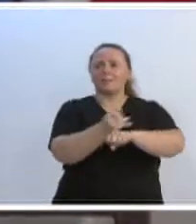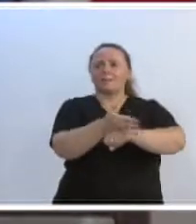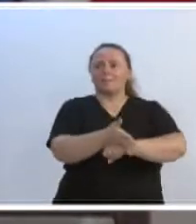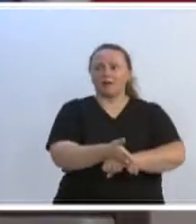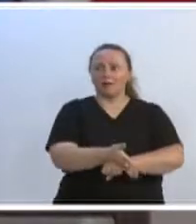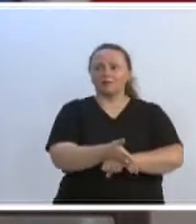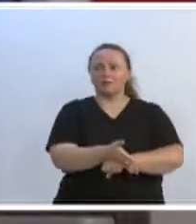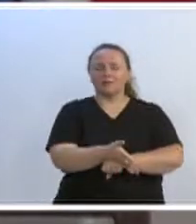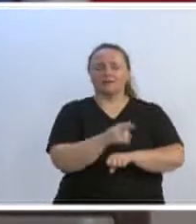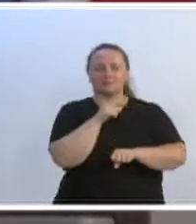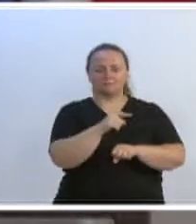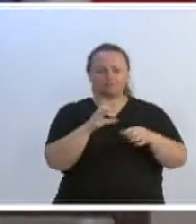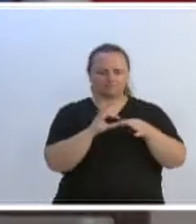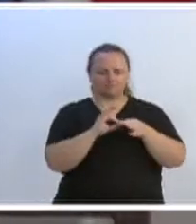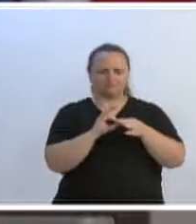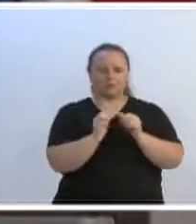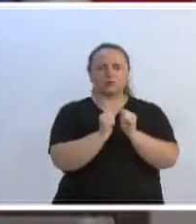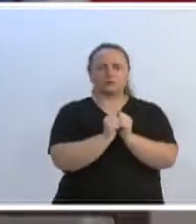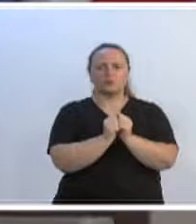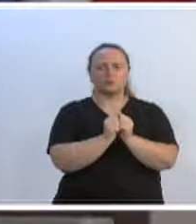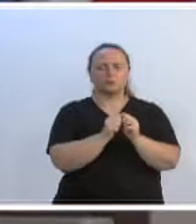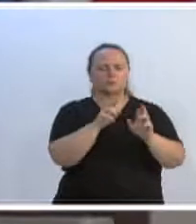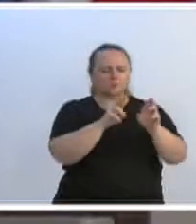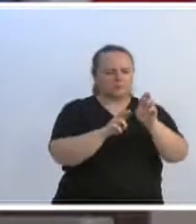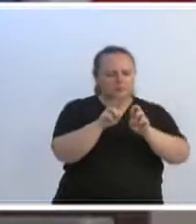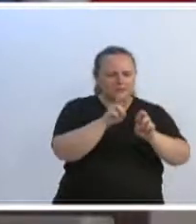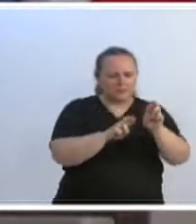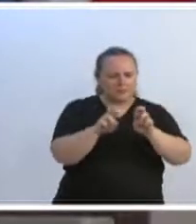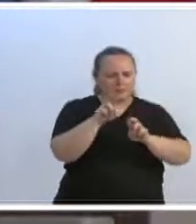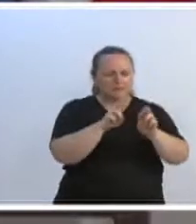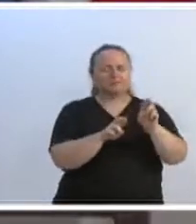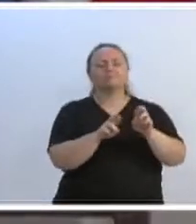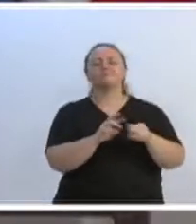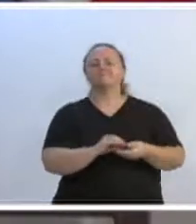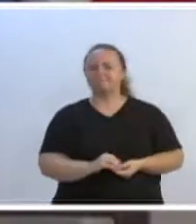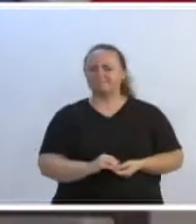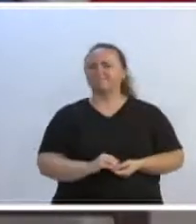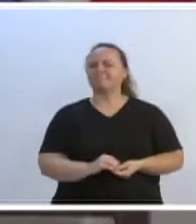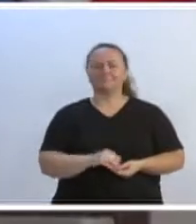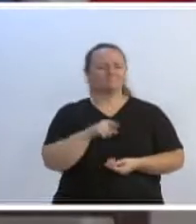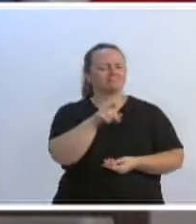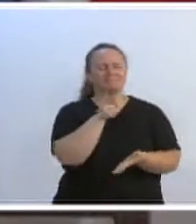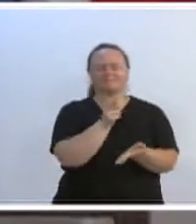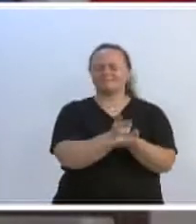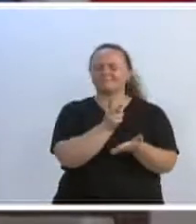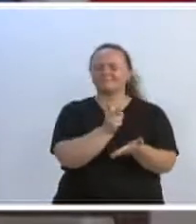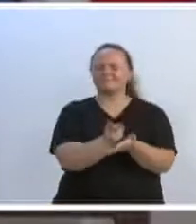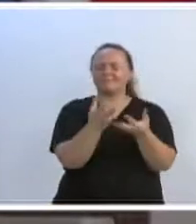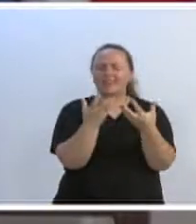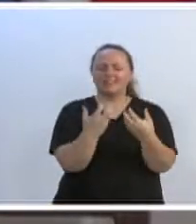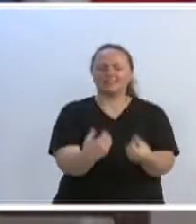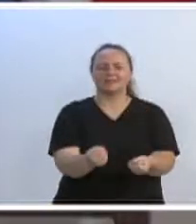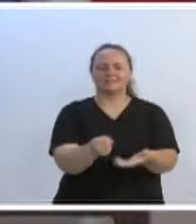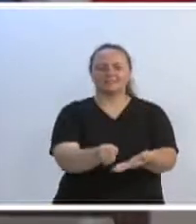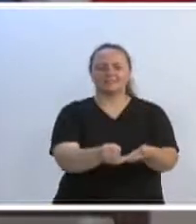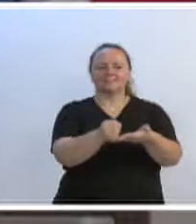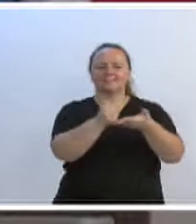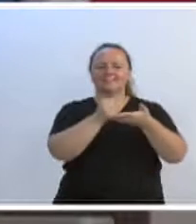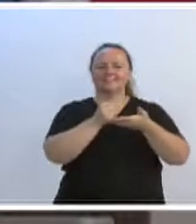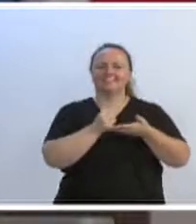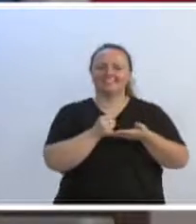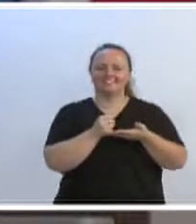inestimável. E, finalmente, aos meus presidentes que aqui se encontram. Não digo ex, vocês são os meus